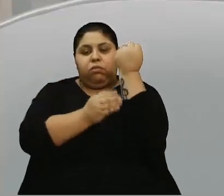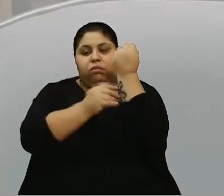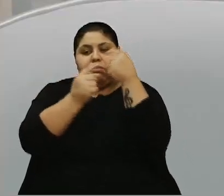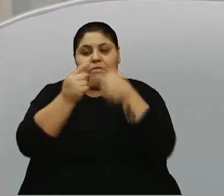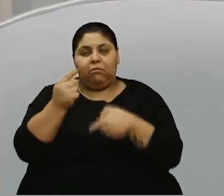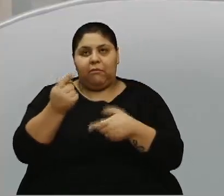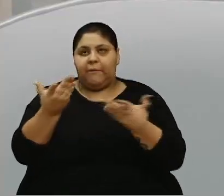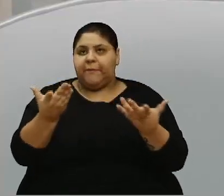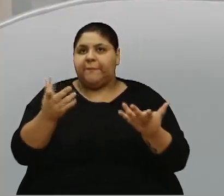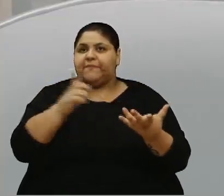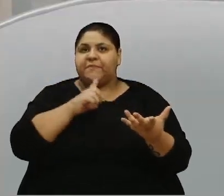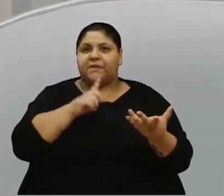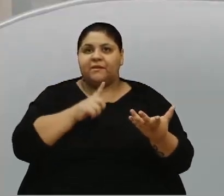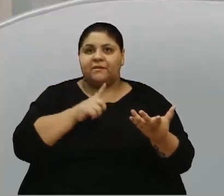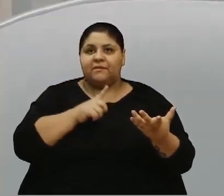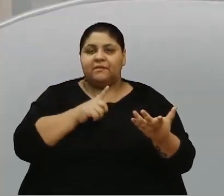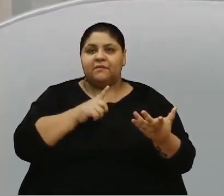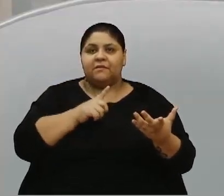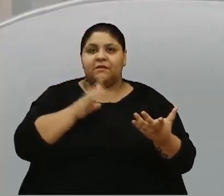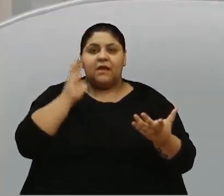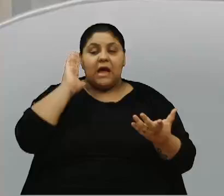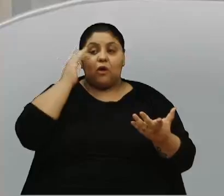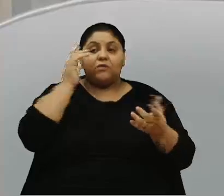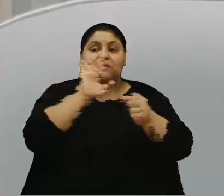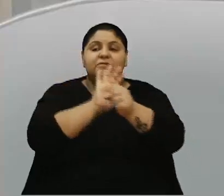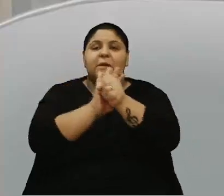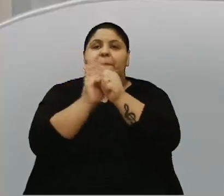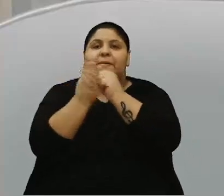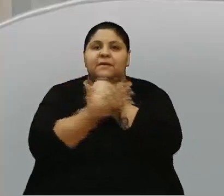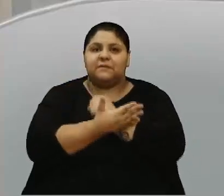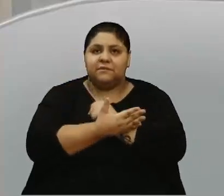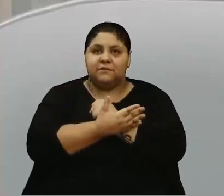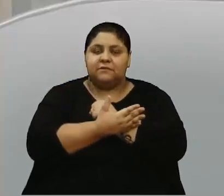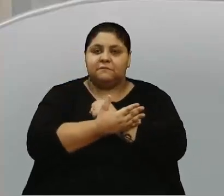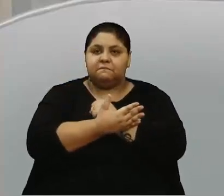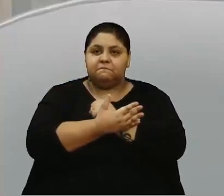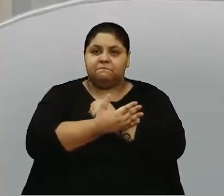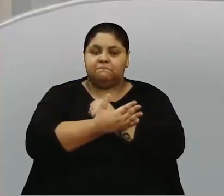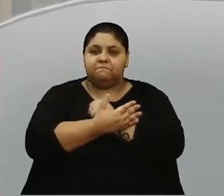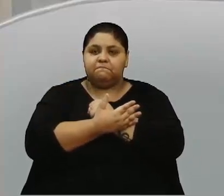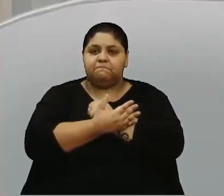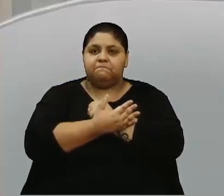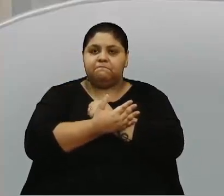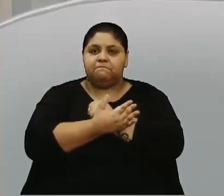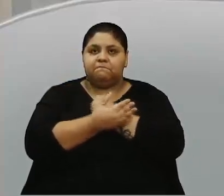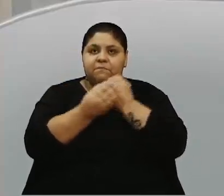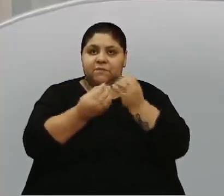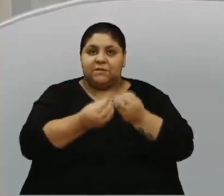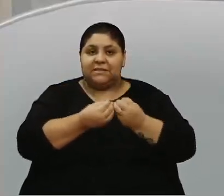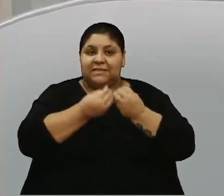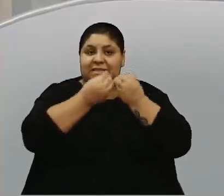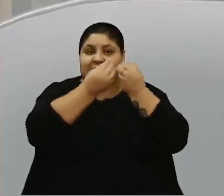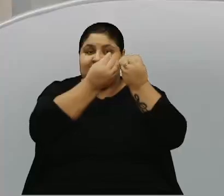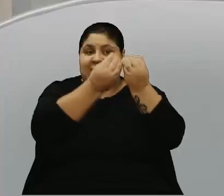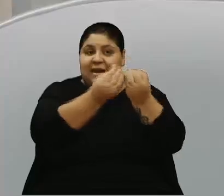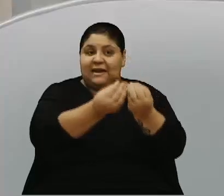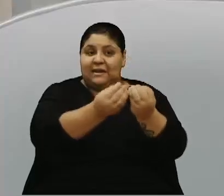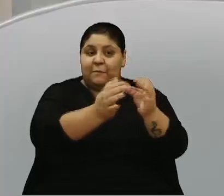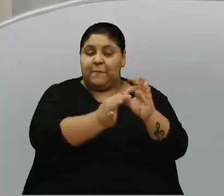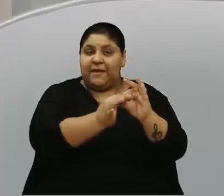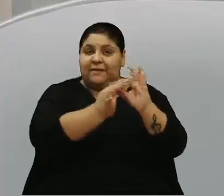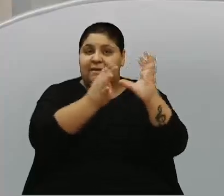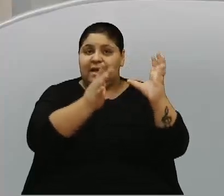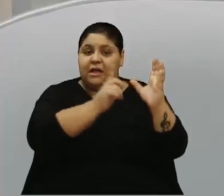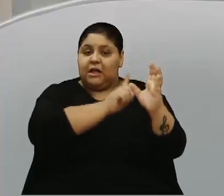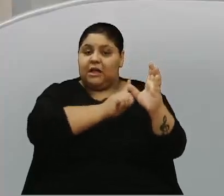ser como mais ou menos aconteceu na pandemia. Dar, então, de fato, autonomia aos governos para